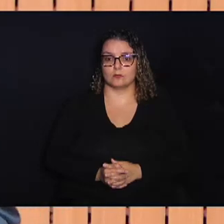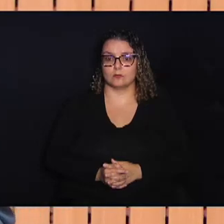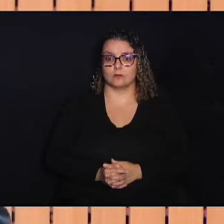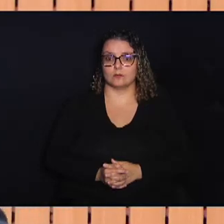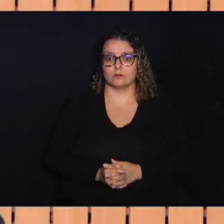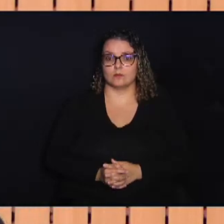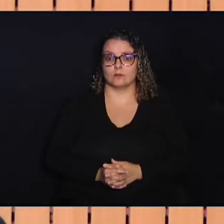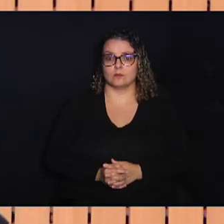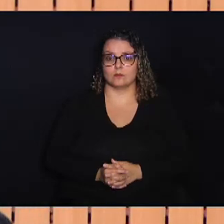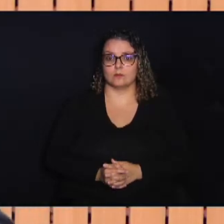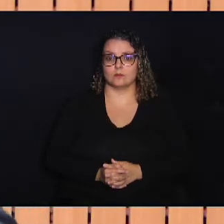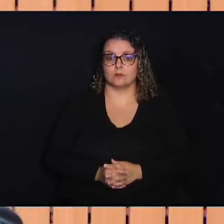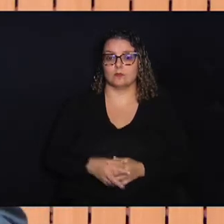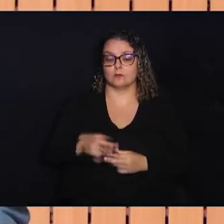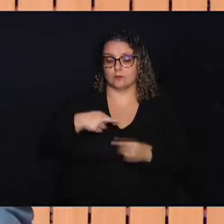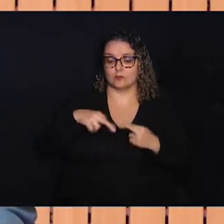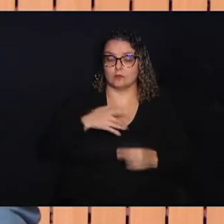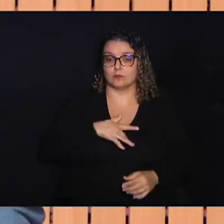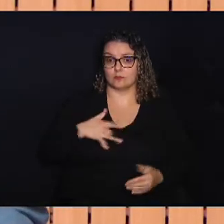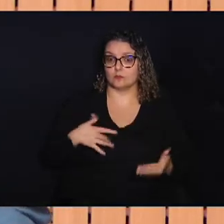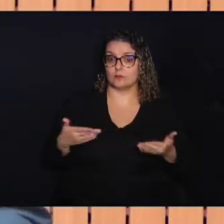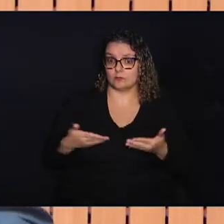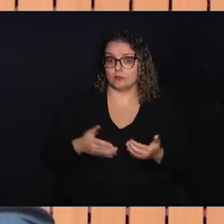sobre a questão da saúde agora.